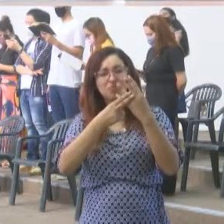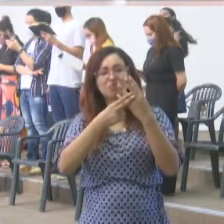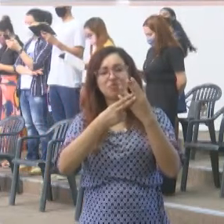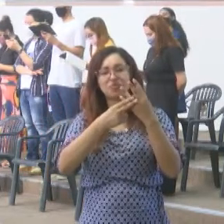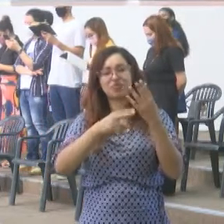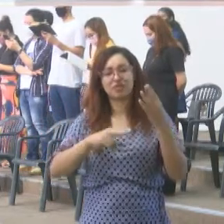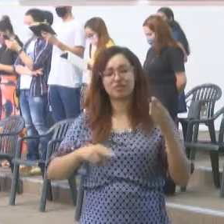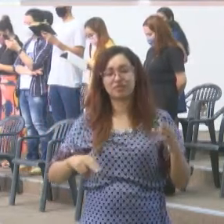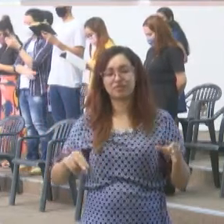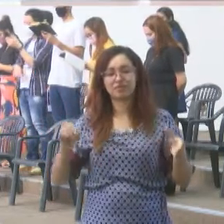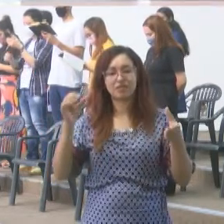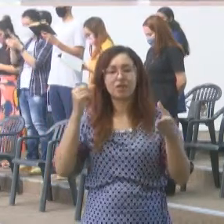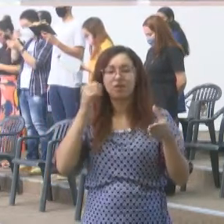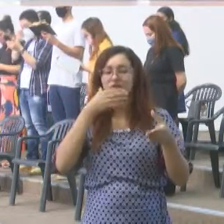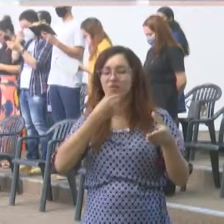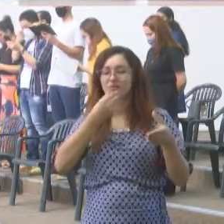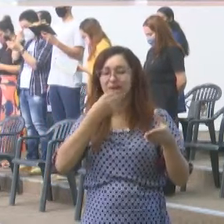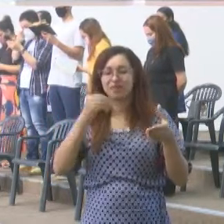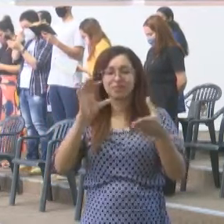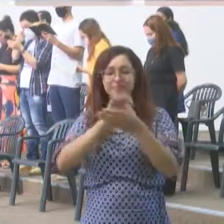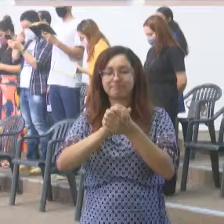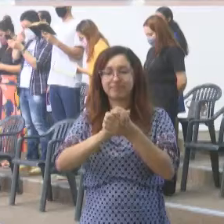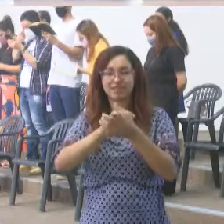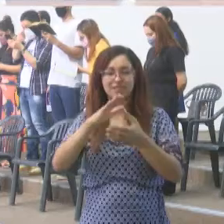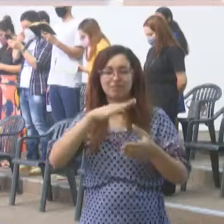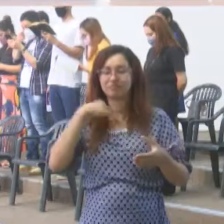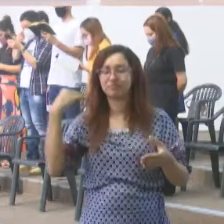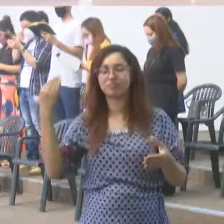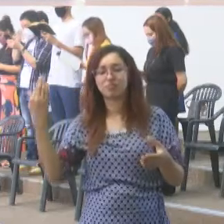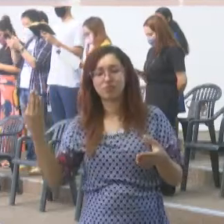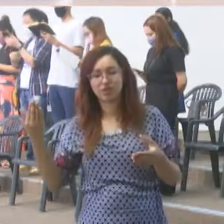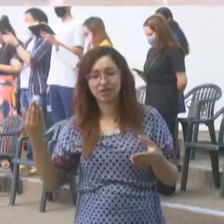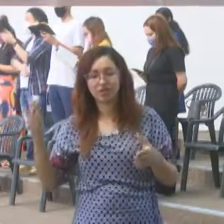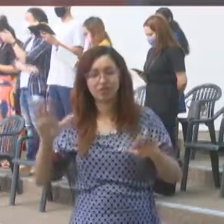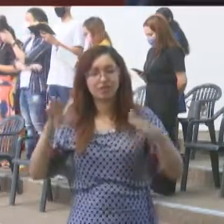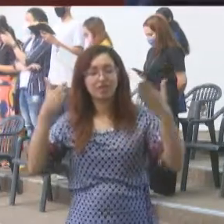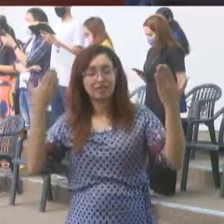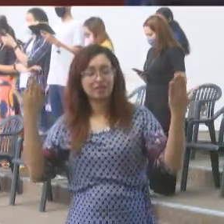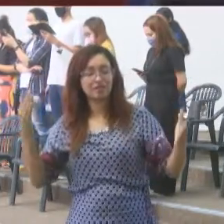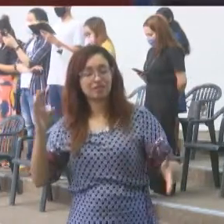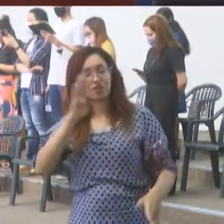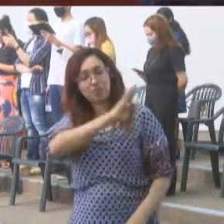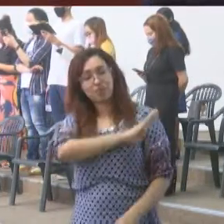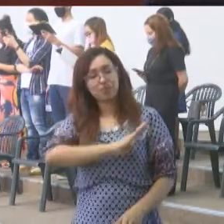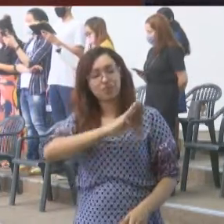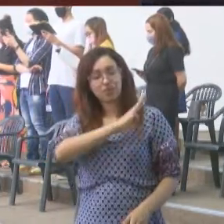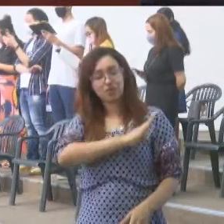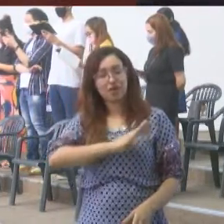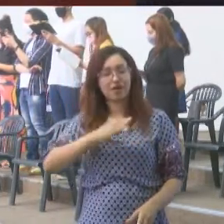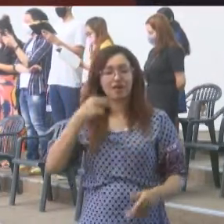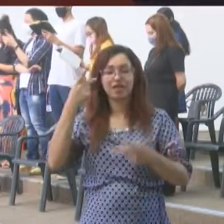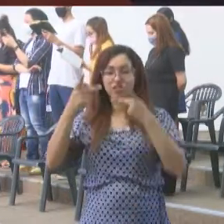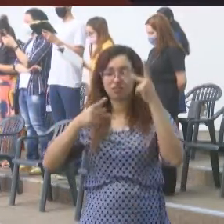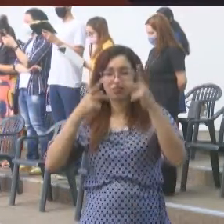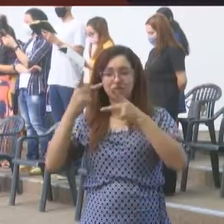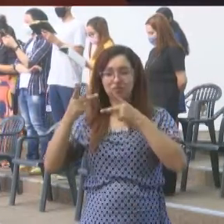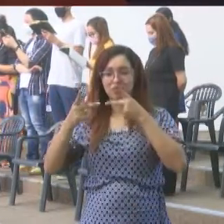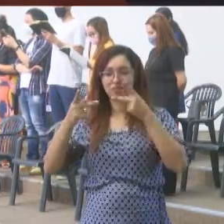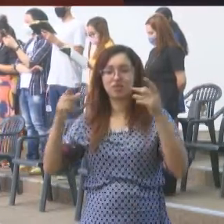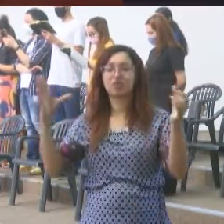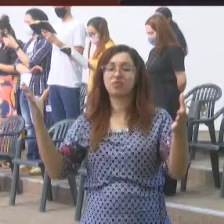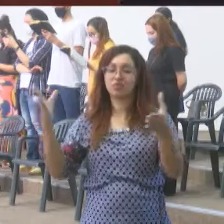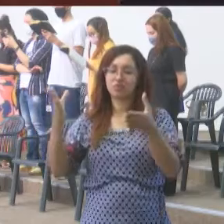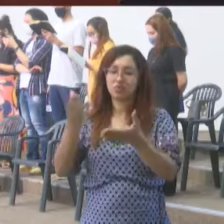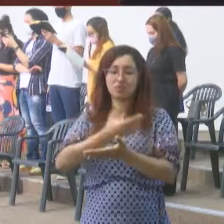esposo falecido sobre a herança dele. Então disse o resgatador: para mim não a